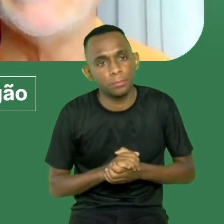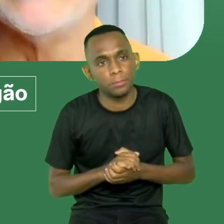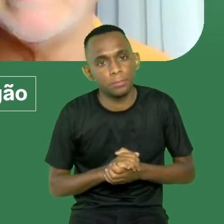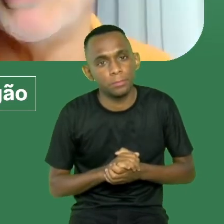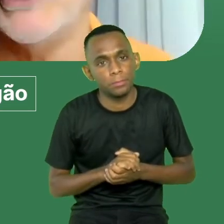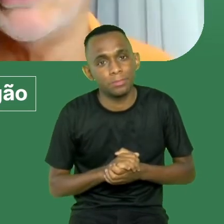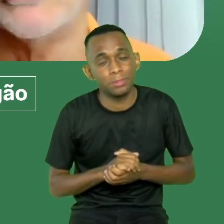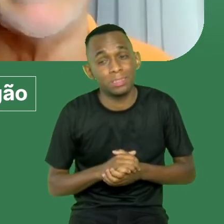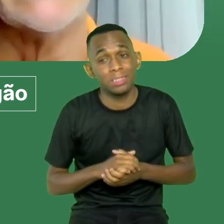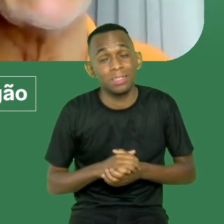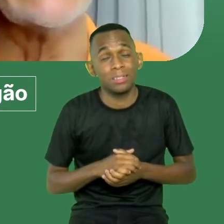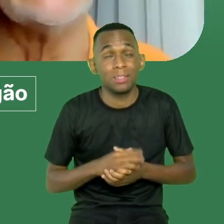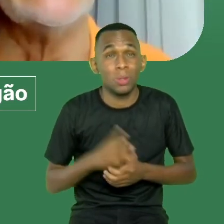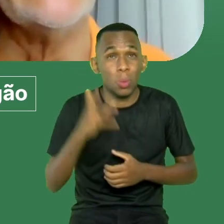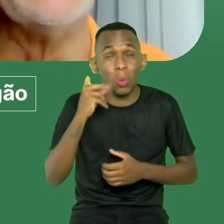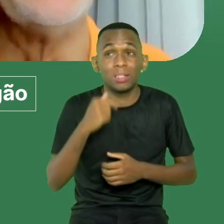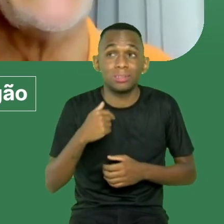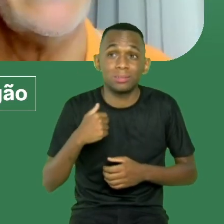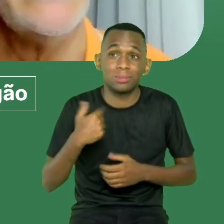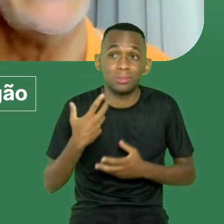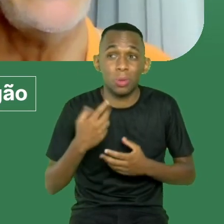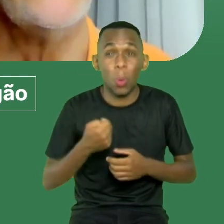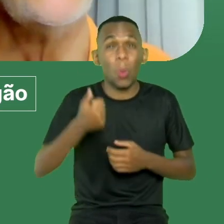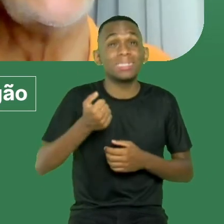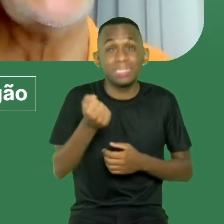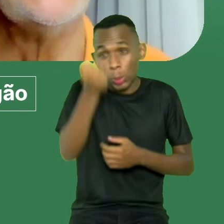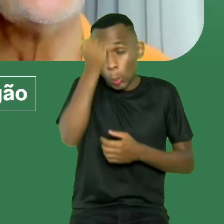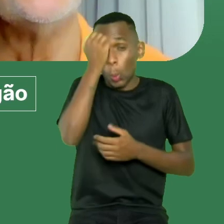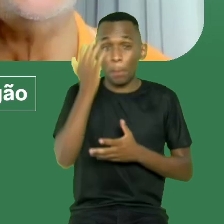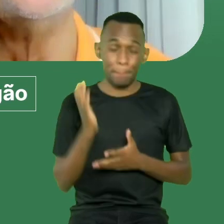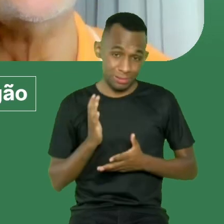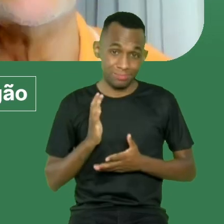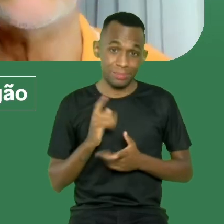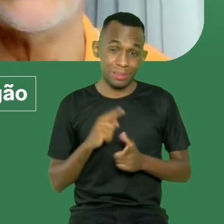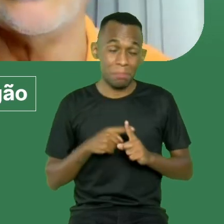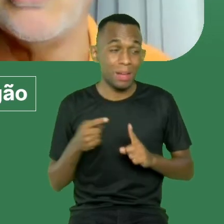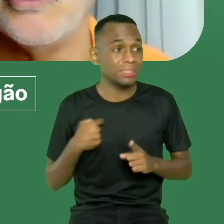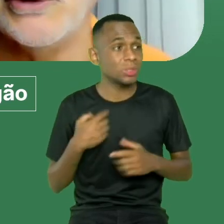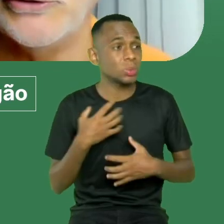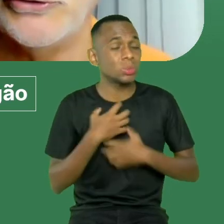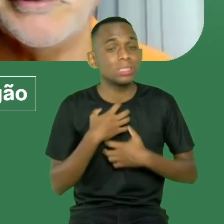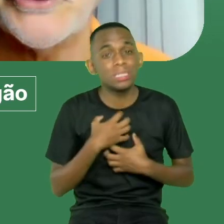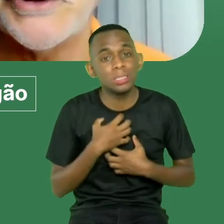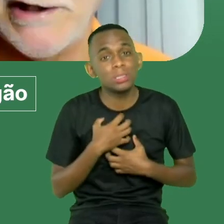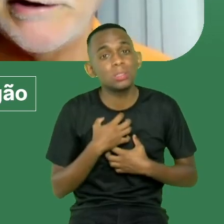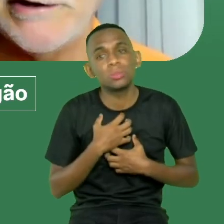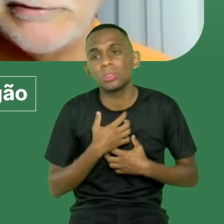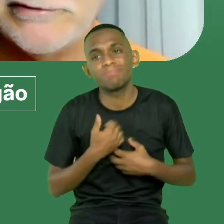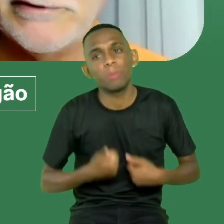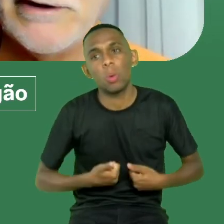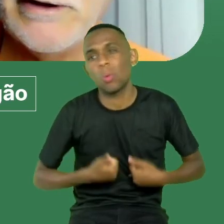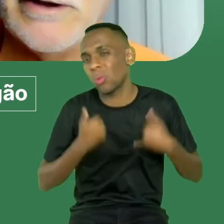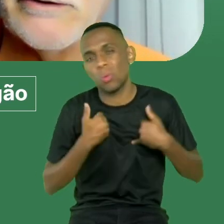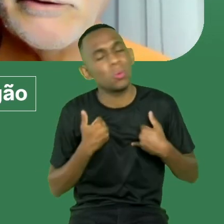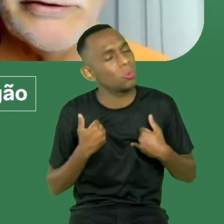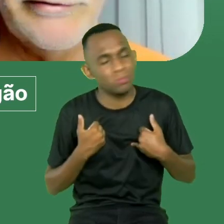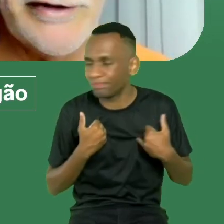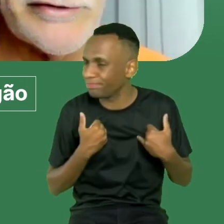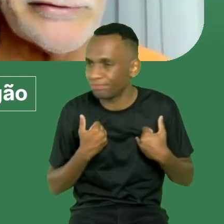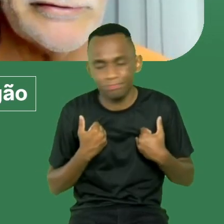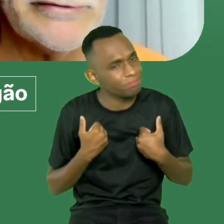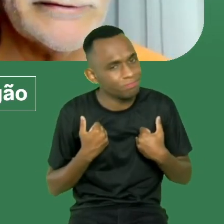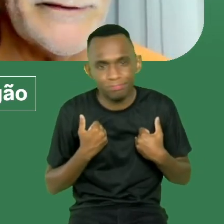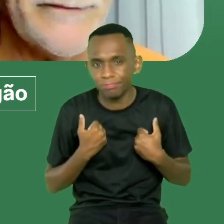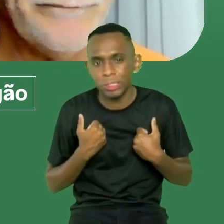culpado seria dizer muito, mas assim eu não sinto nenhum orgulho do meu gênero quando